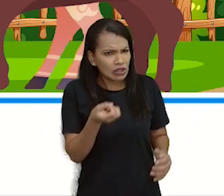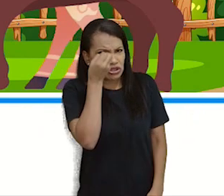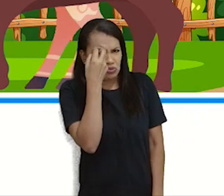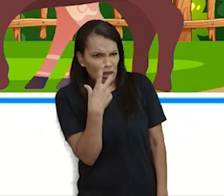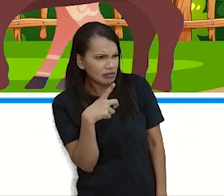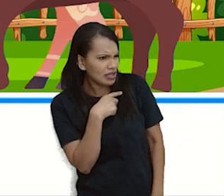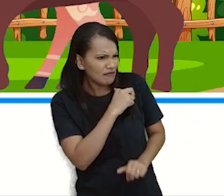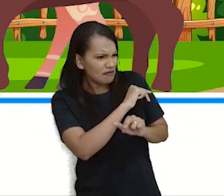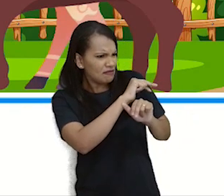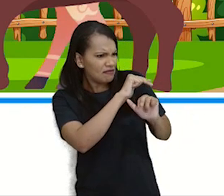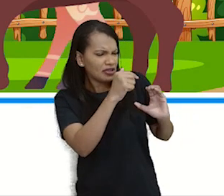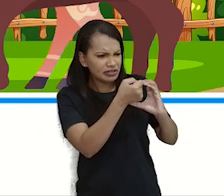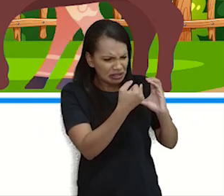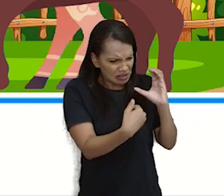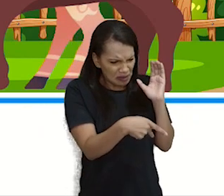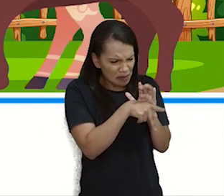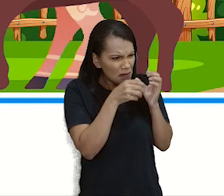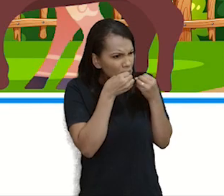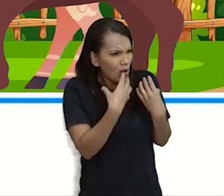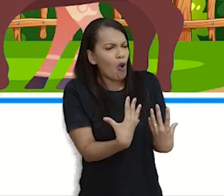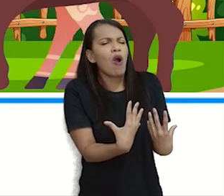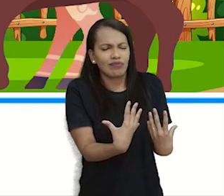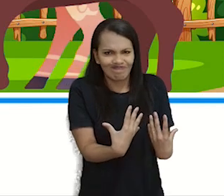muitas qualidades.